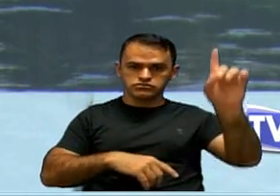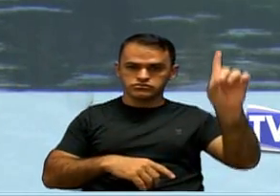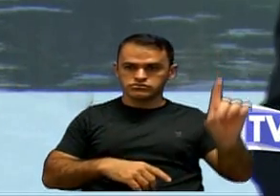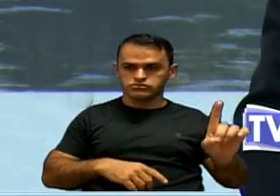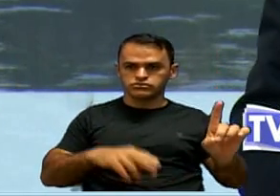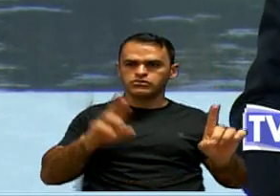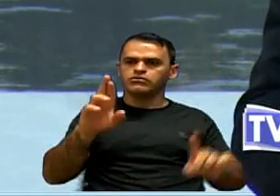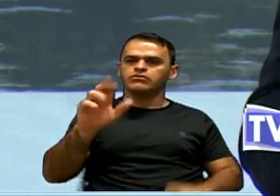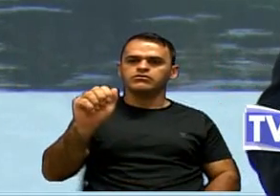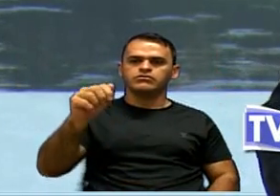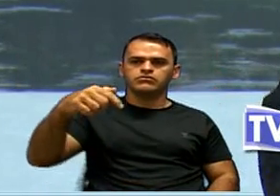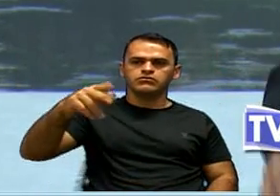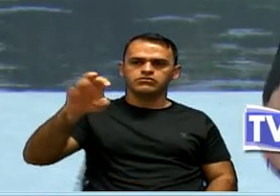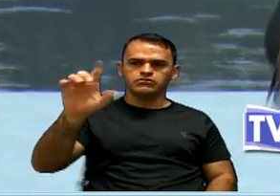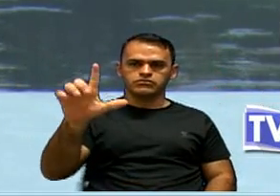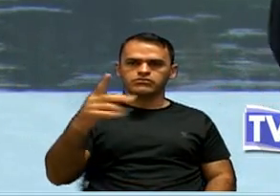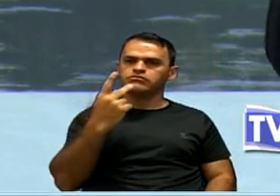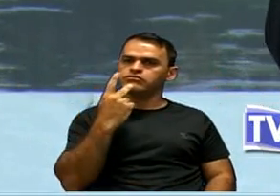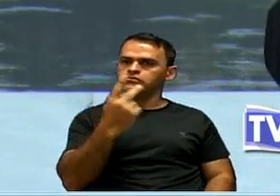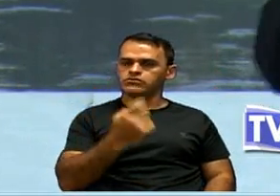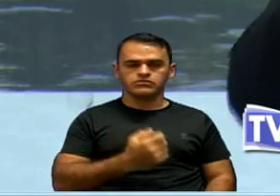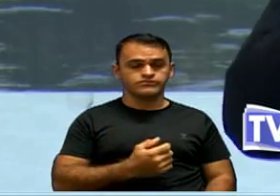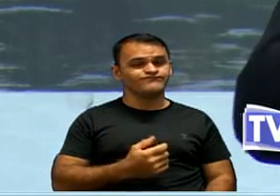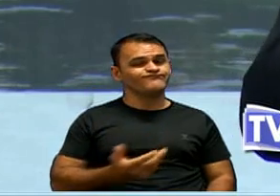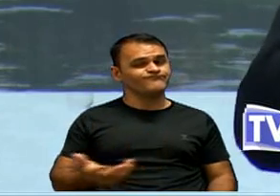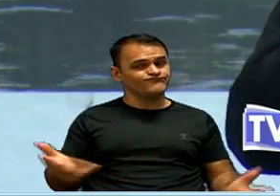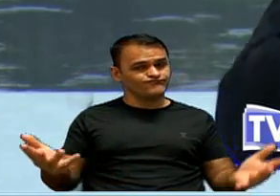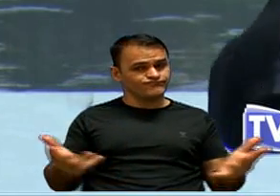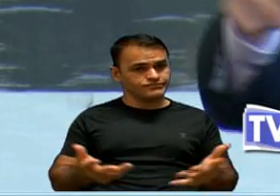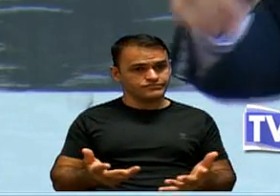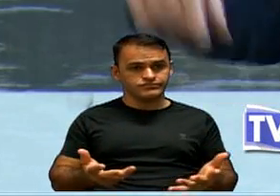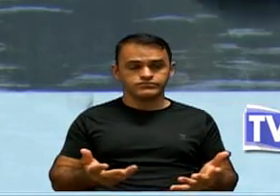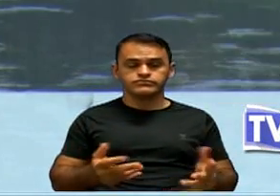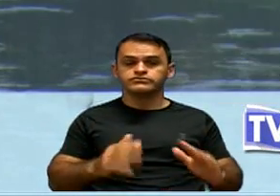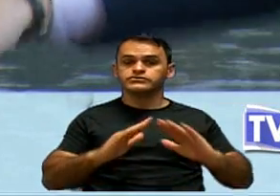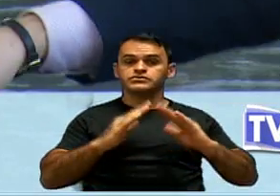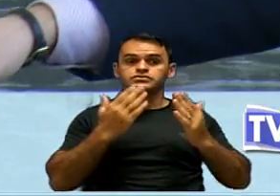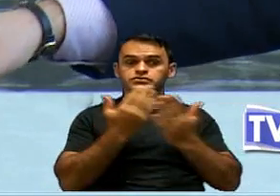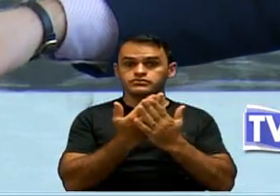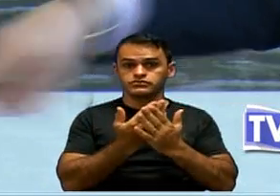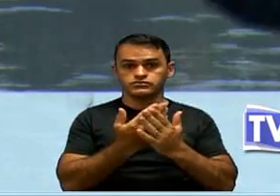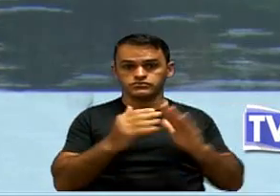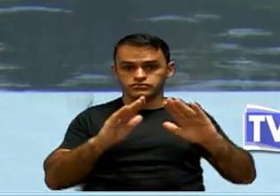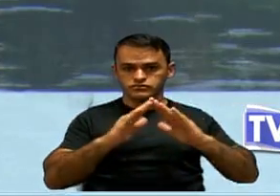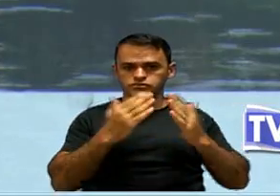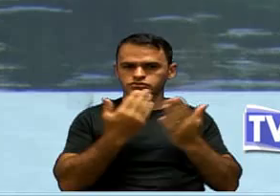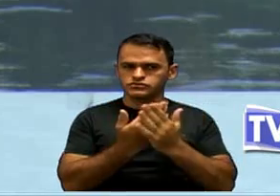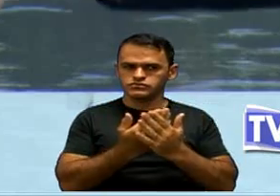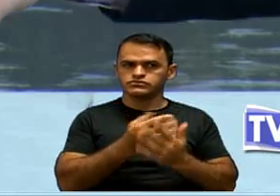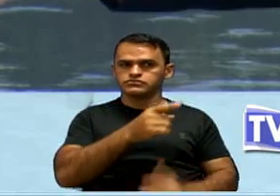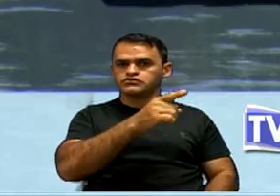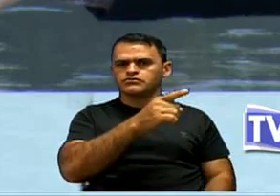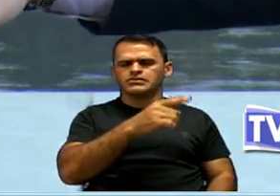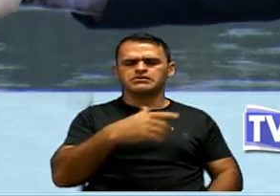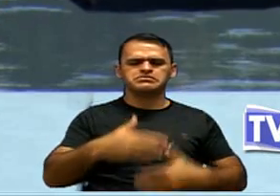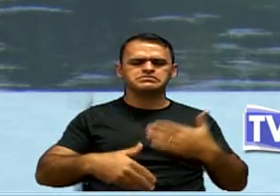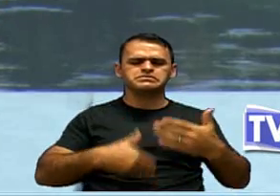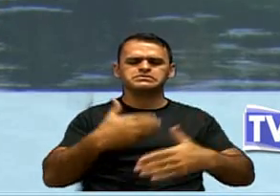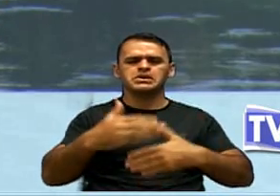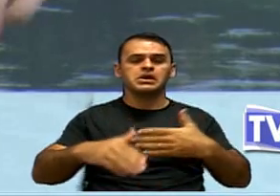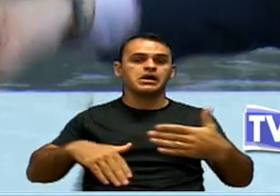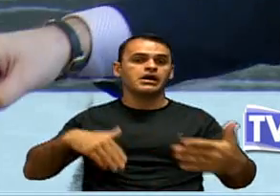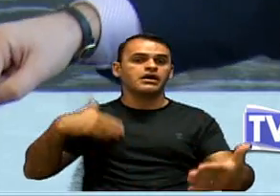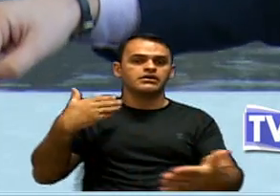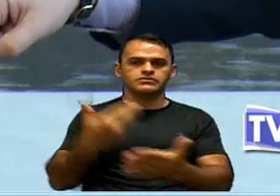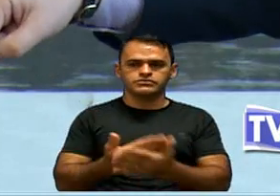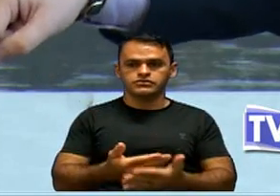até em entrevista citou isso. Então, nós estamos vivendo, teve uma escola que até hoje, uma das escolas até hoje, nós estamos no mês